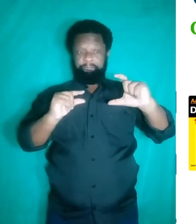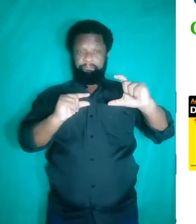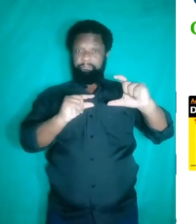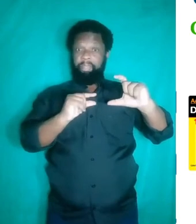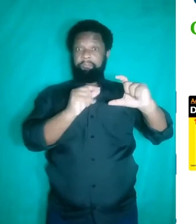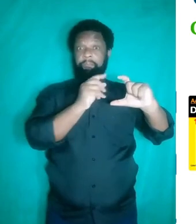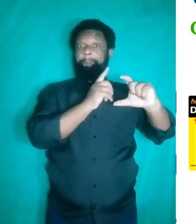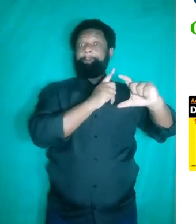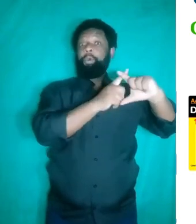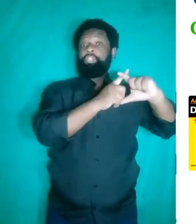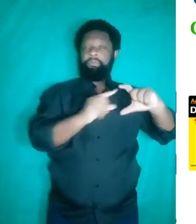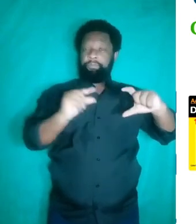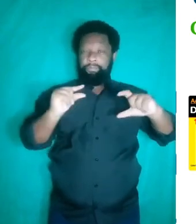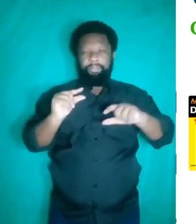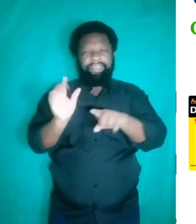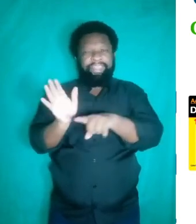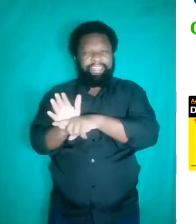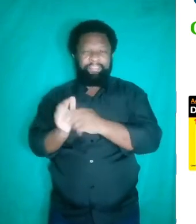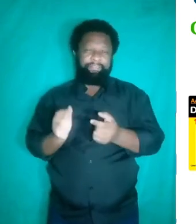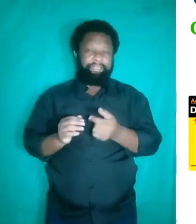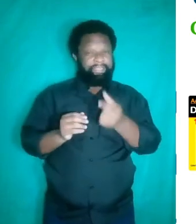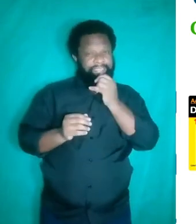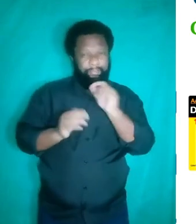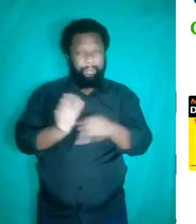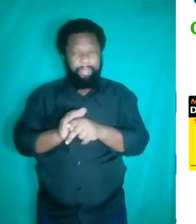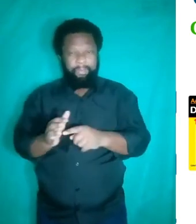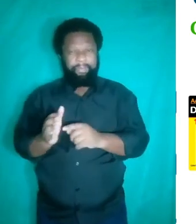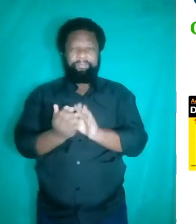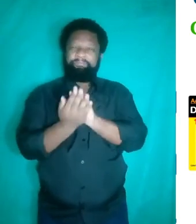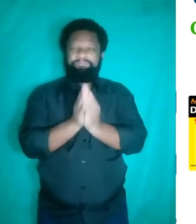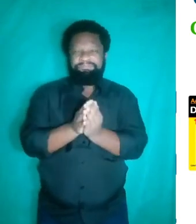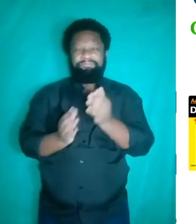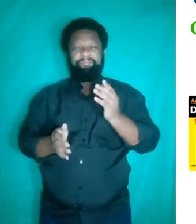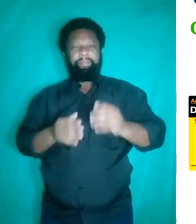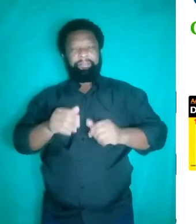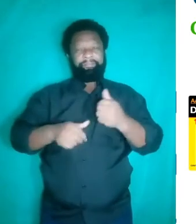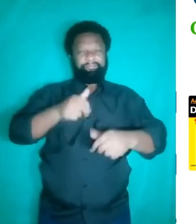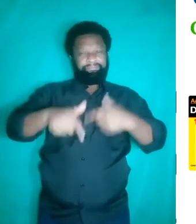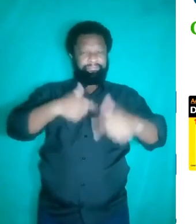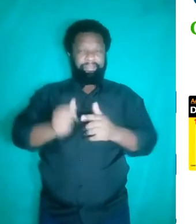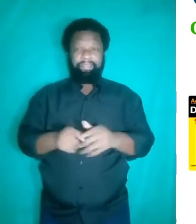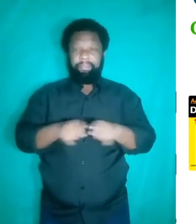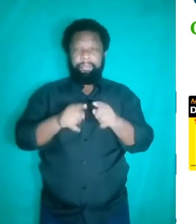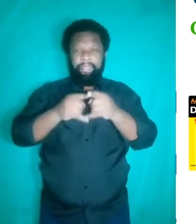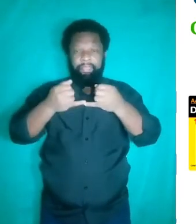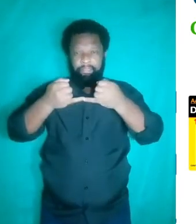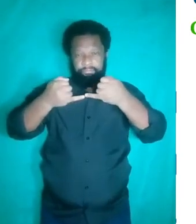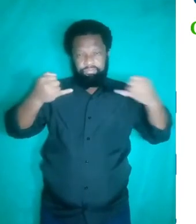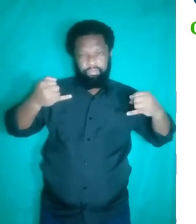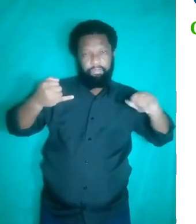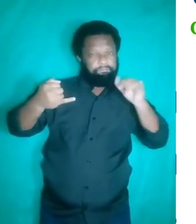coloca várias bateriazinhas para fazer algum brinquedo funcionar. Então, a gente tem associação de baterias. E a corrente passando por um